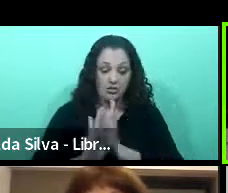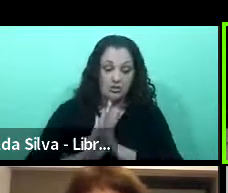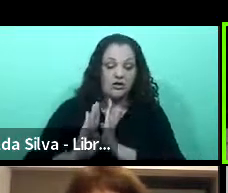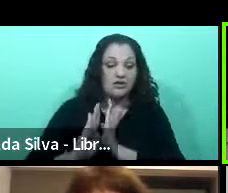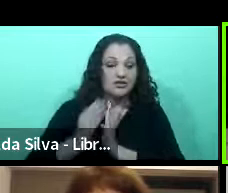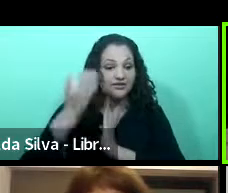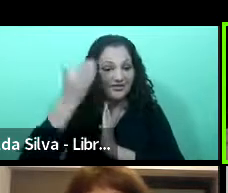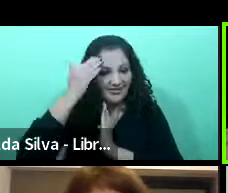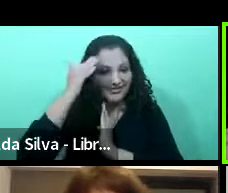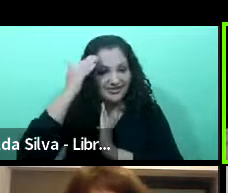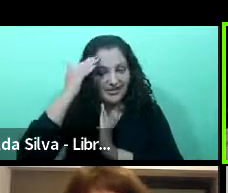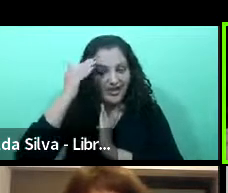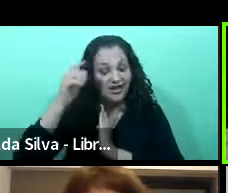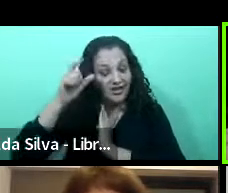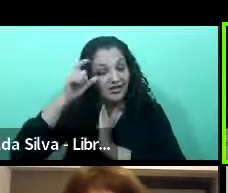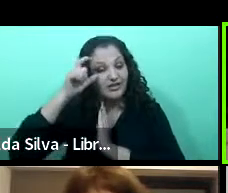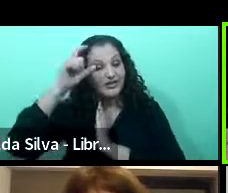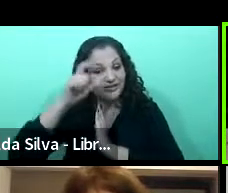interesse